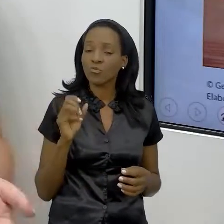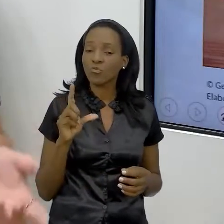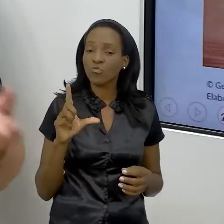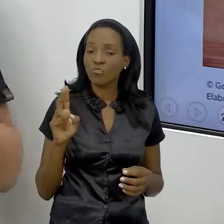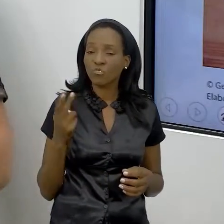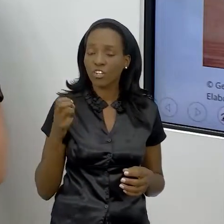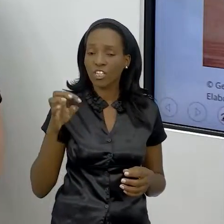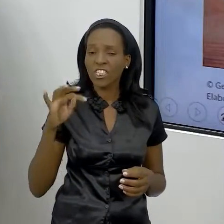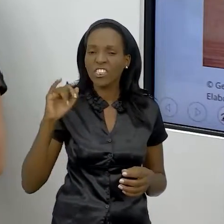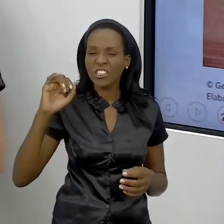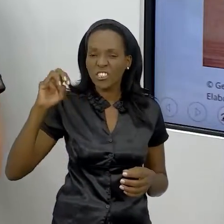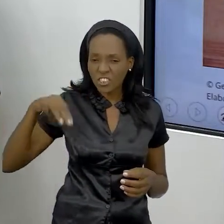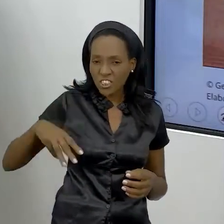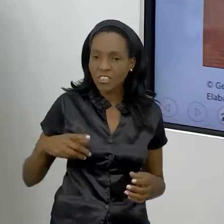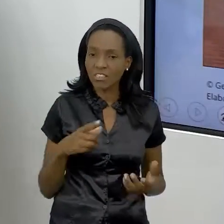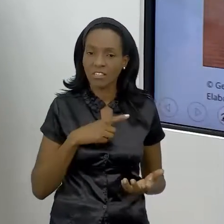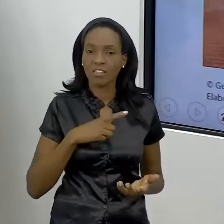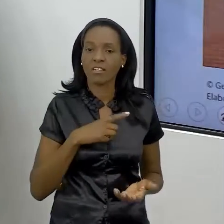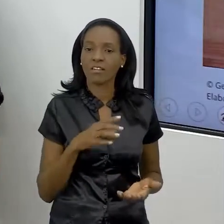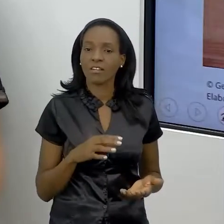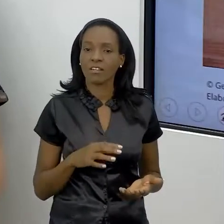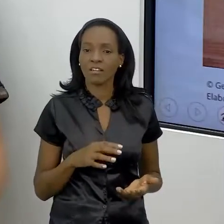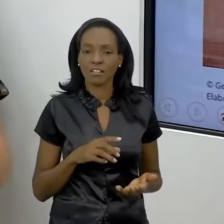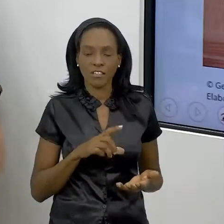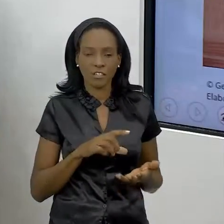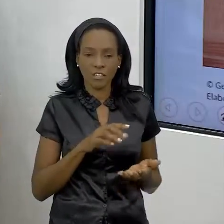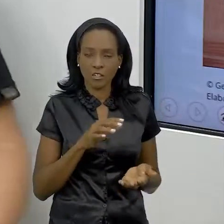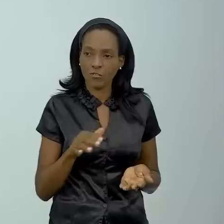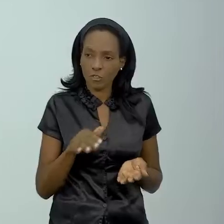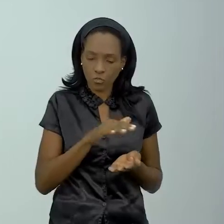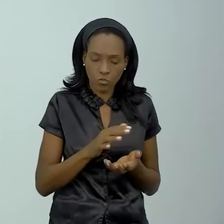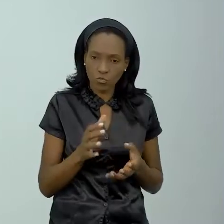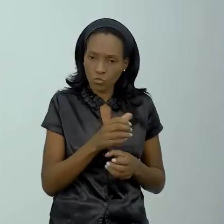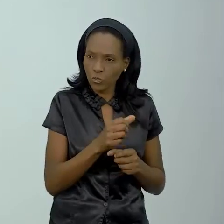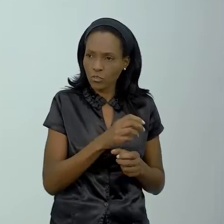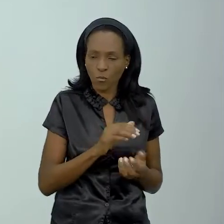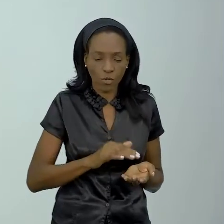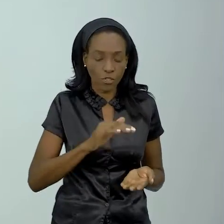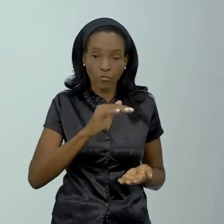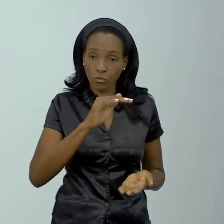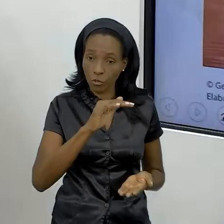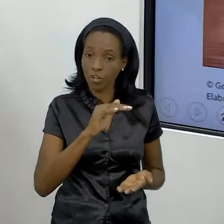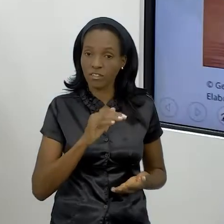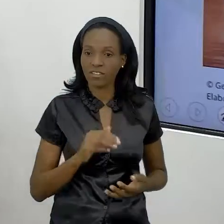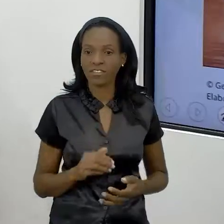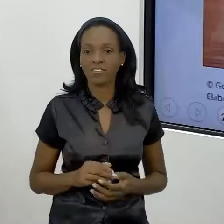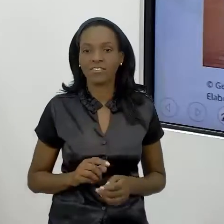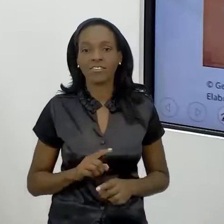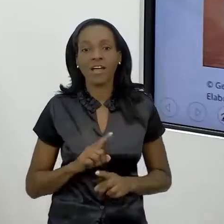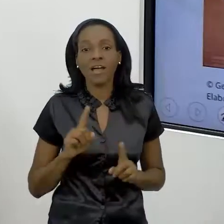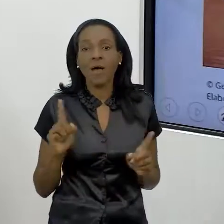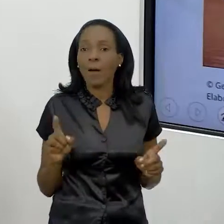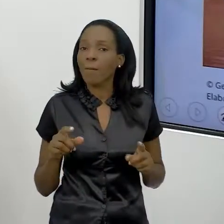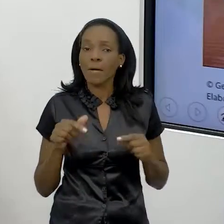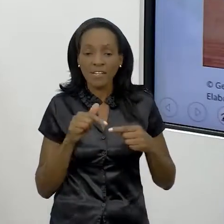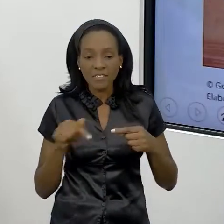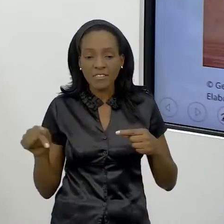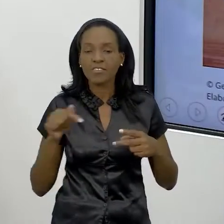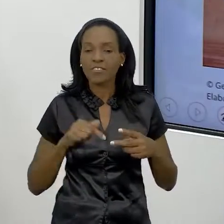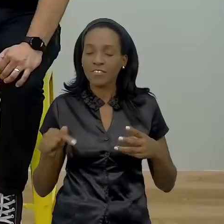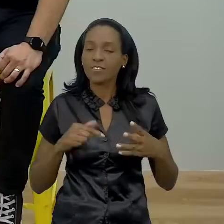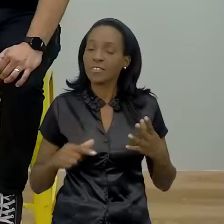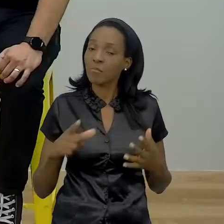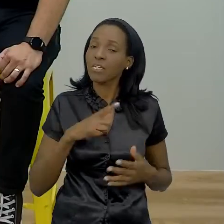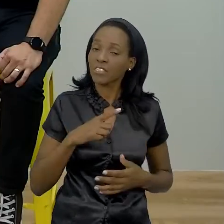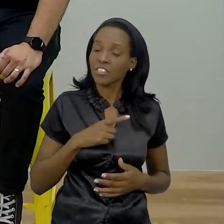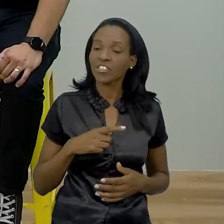tanto que assim, o livro, depois que eles compilaram, ficou tipo... Enorme. Um negócio gigantesco. Enorme. Mas era algo que saía toda semana, era um